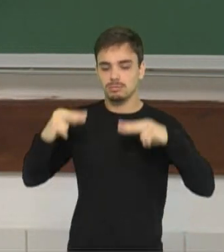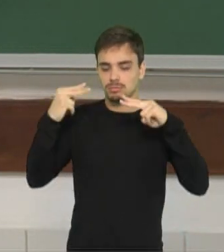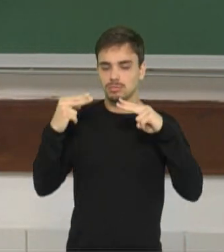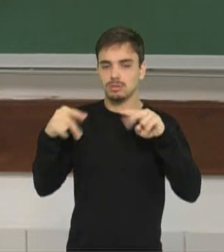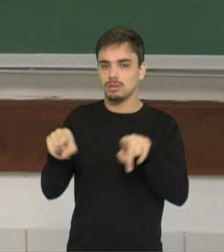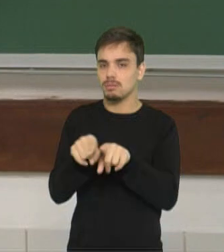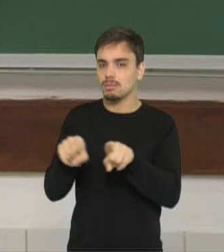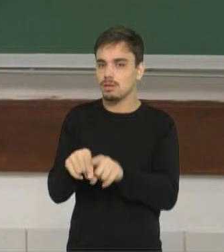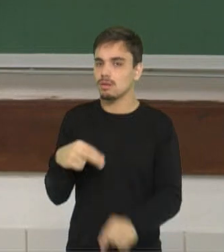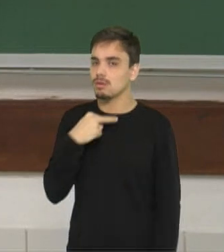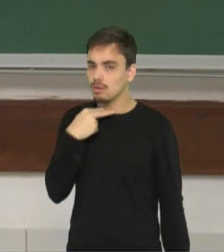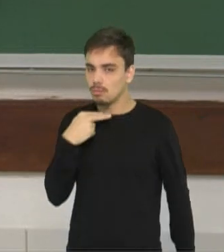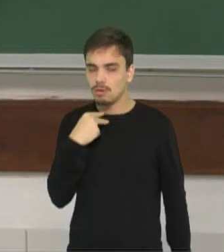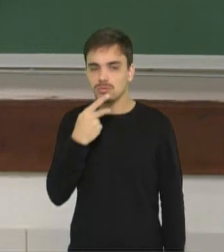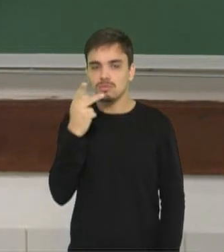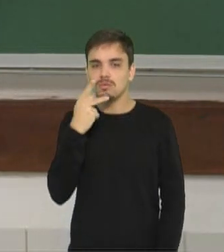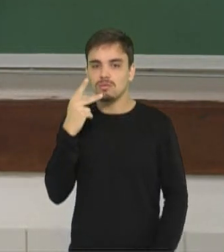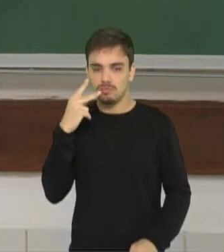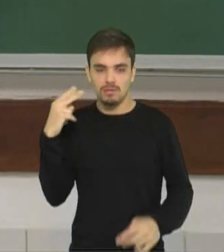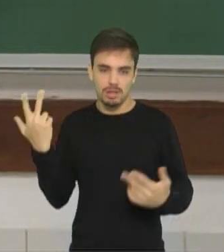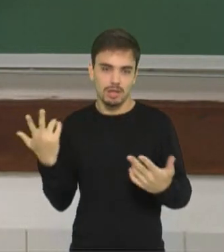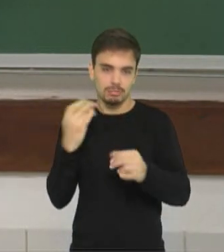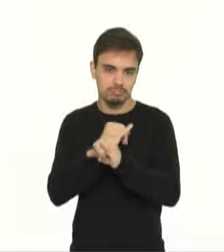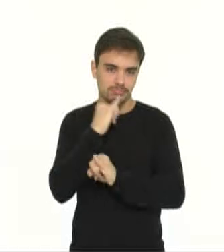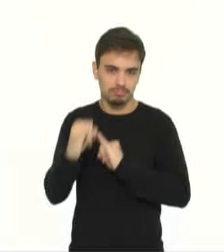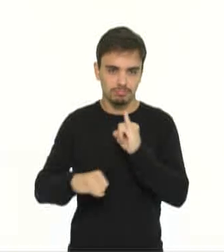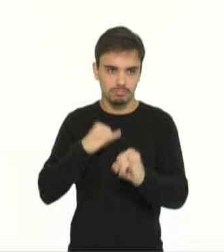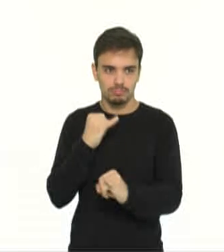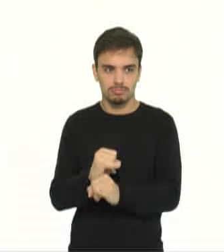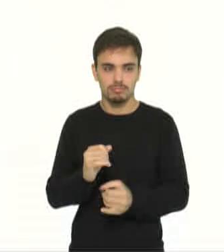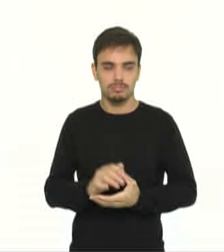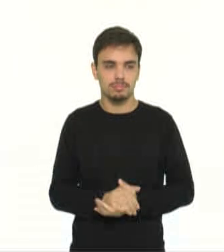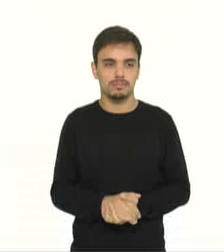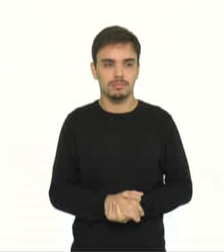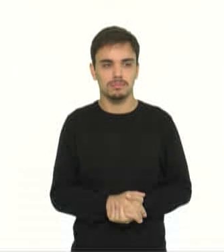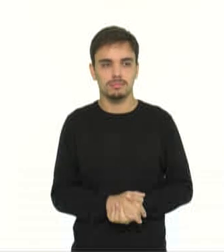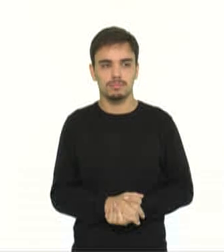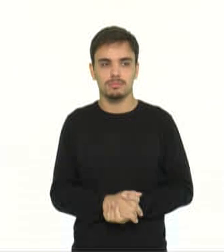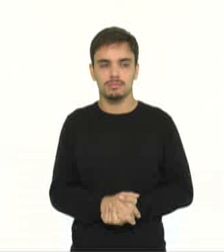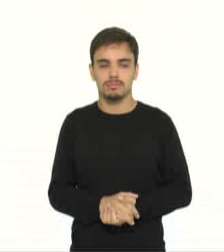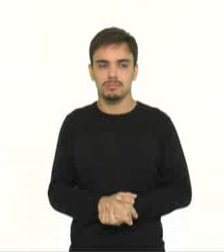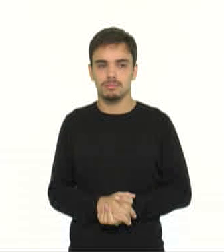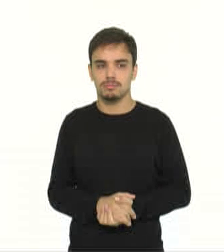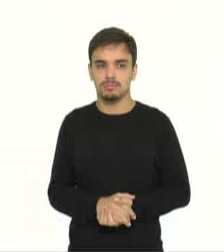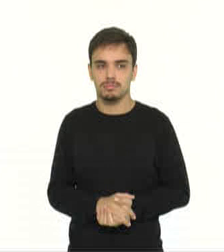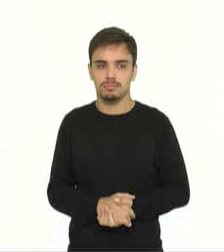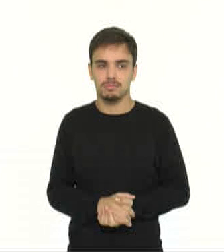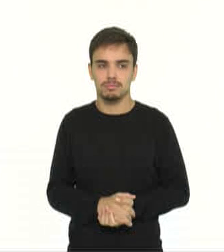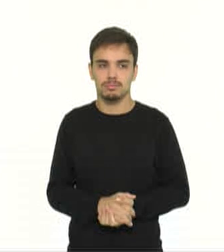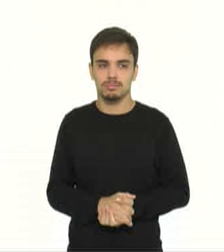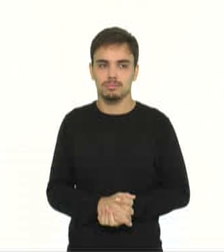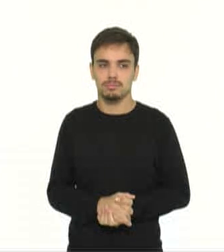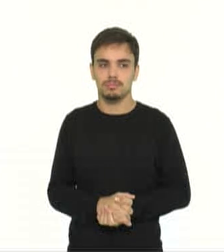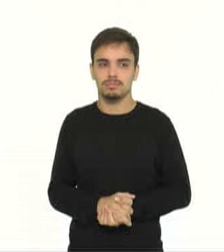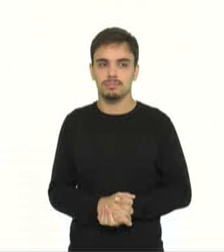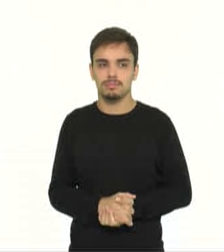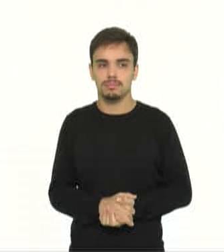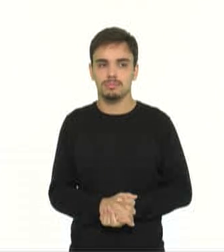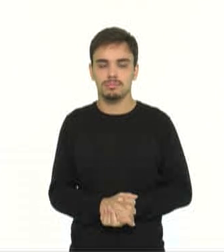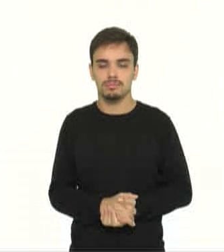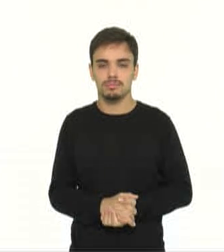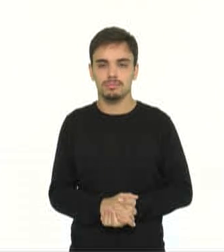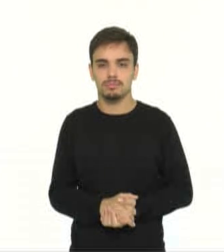não posso falar online. E por último, ó, last but not least, por último, mas não menos, respect